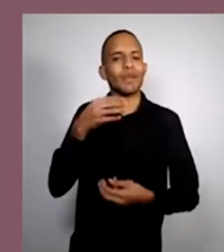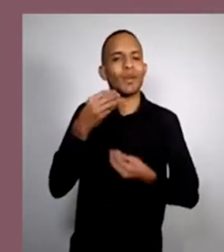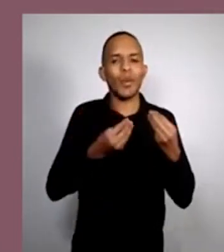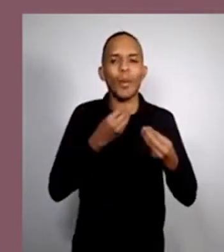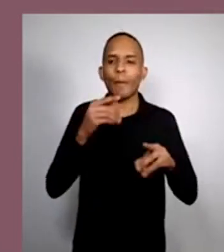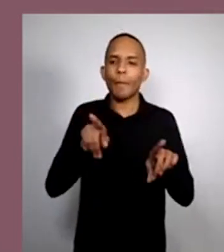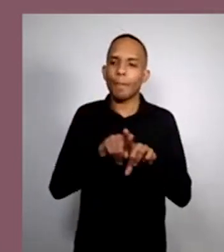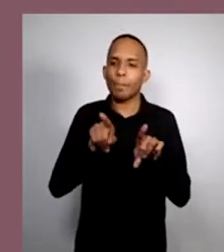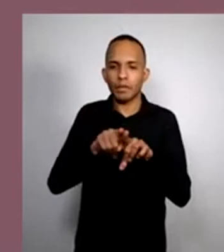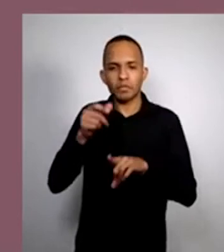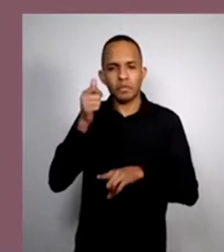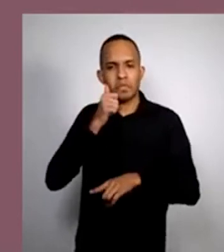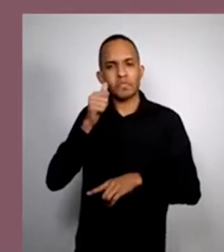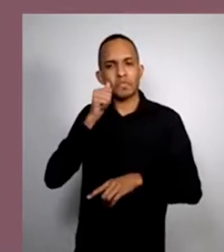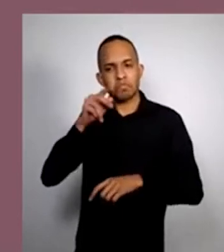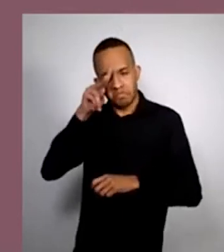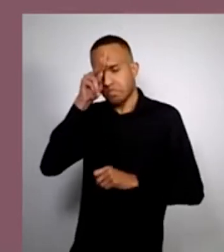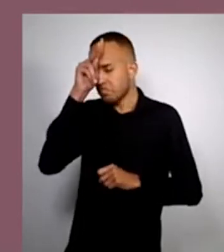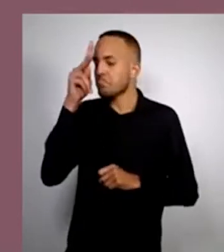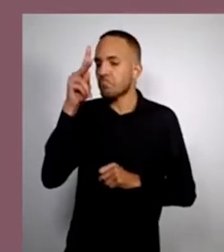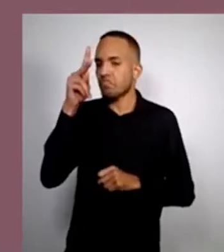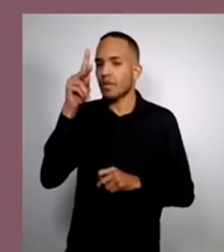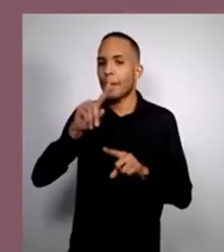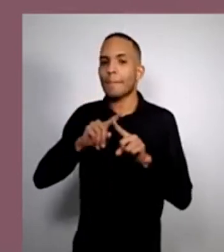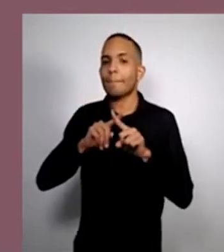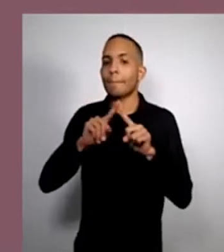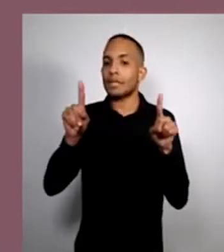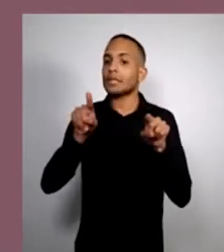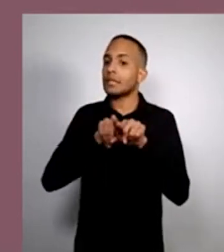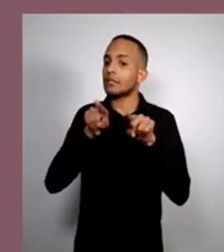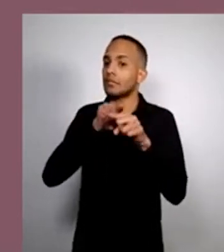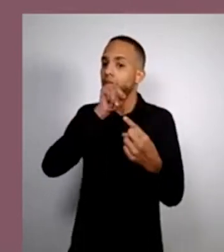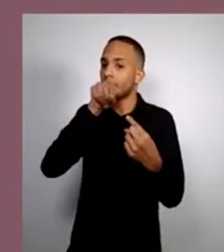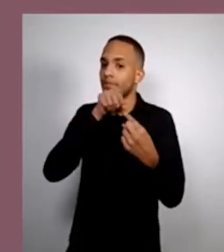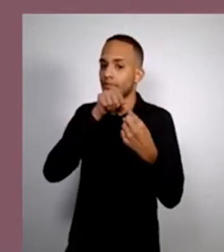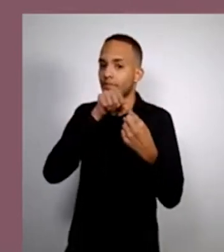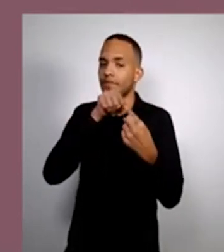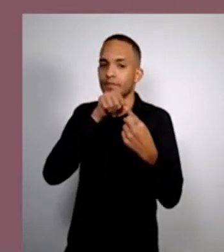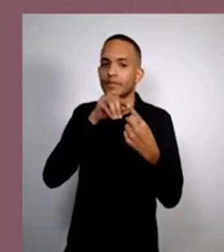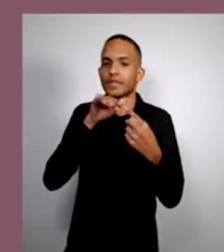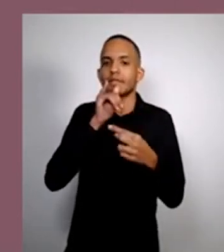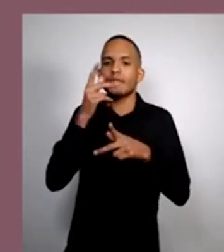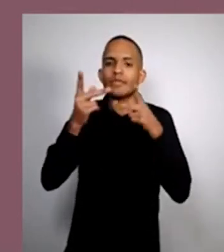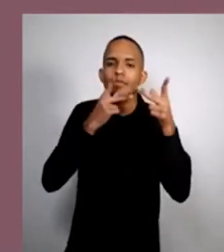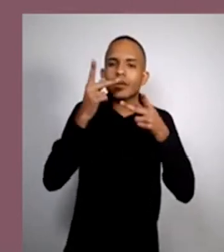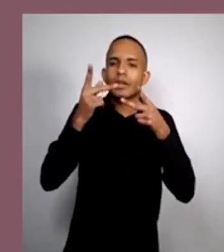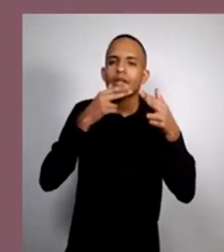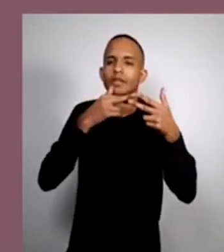tão fortes e contundentes, né? Suas palavras